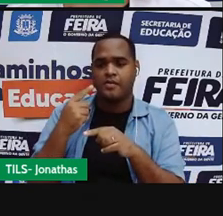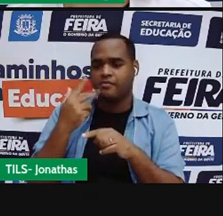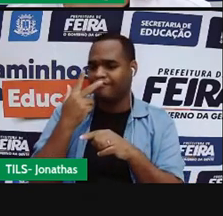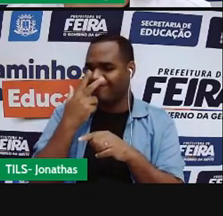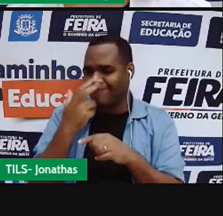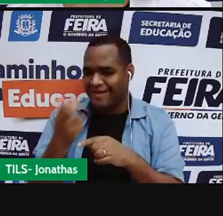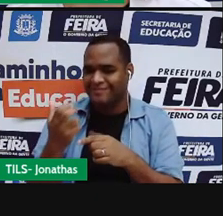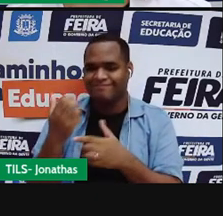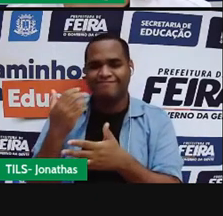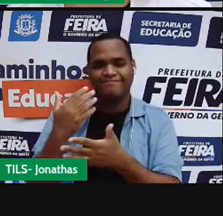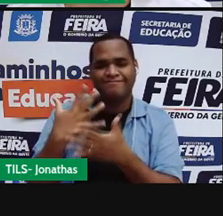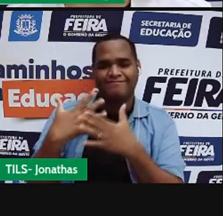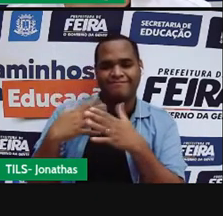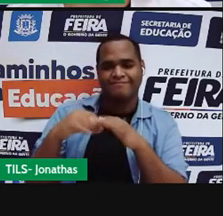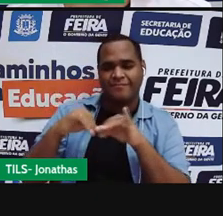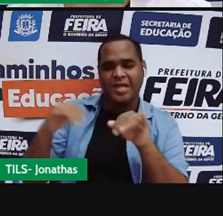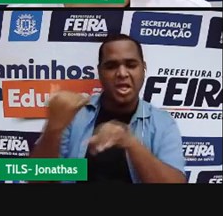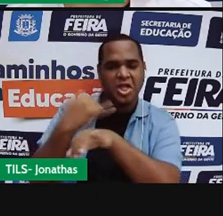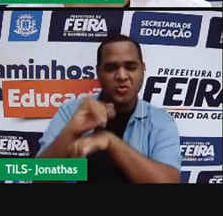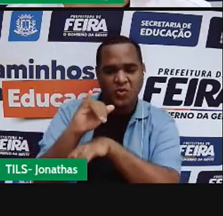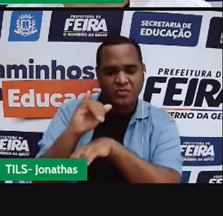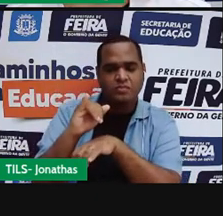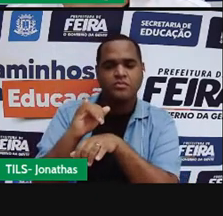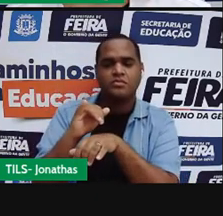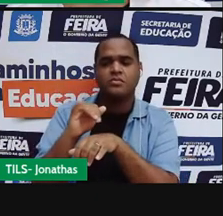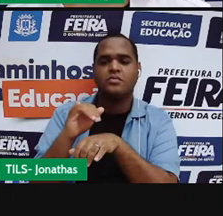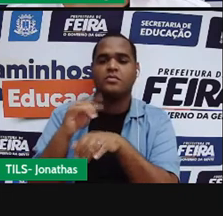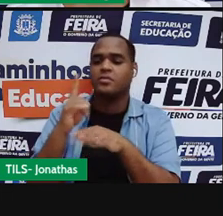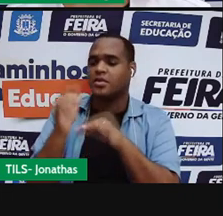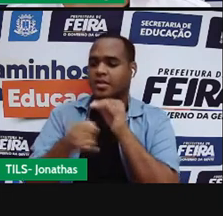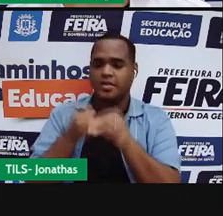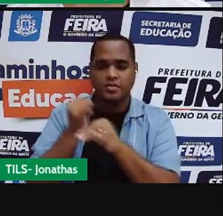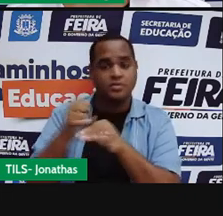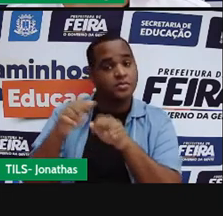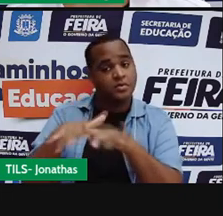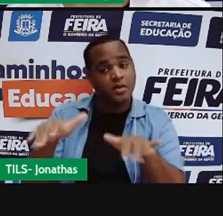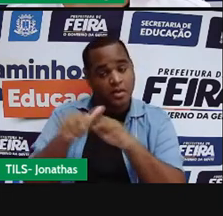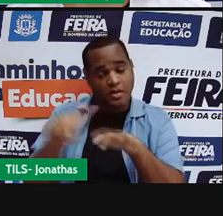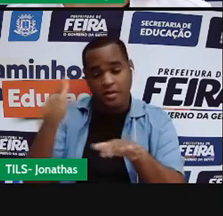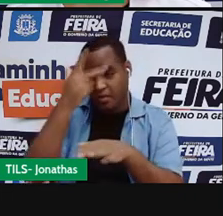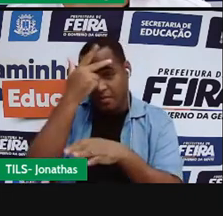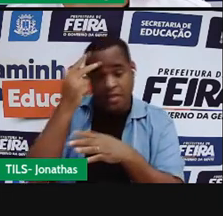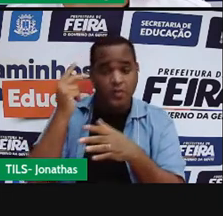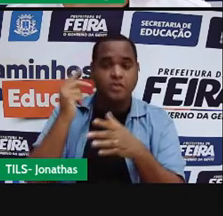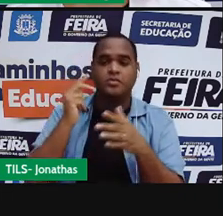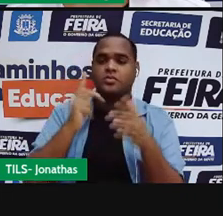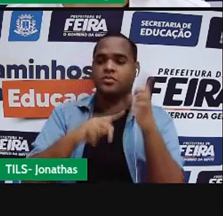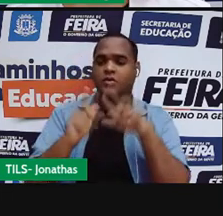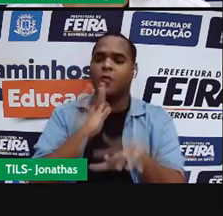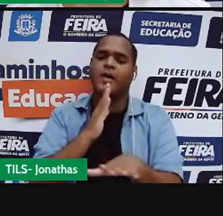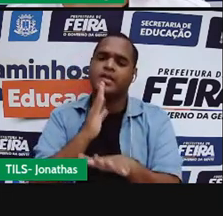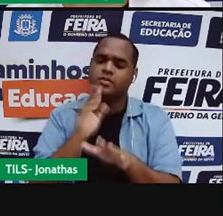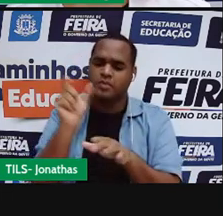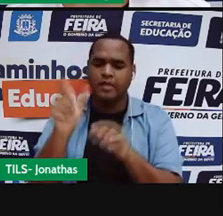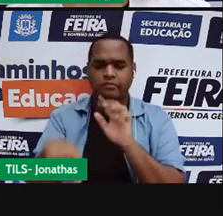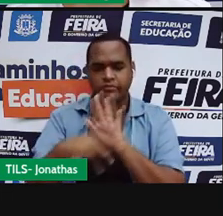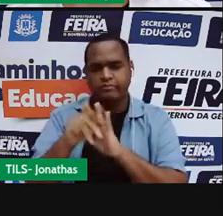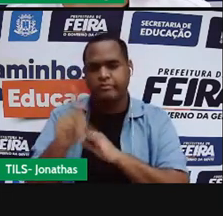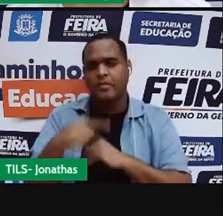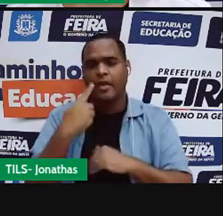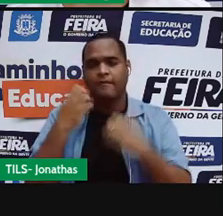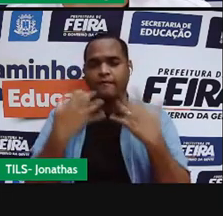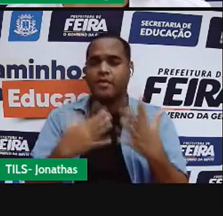essa informação divulgada na internet, chegando às pessoas ali que conhecem ela, que são do convívio dela, ela pode ter